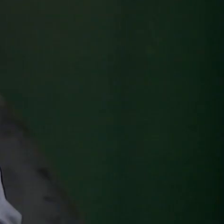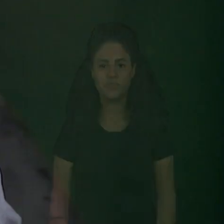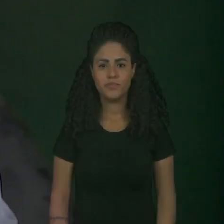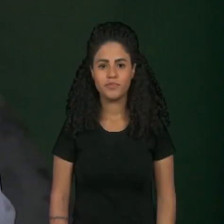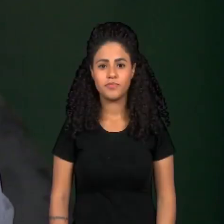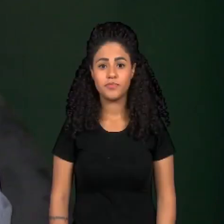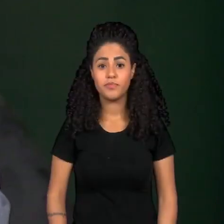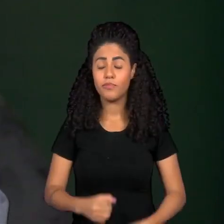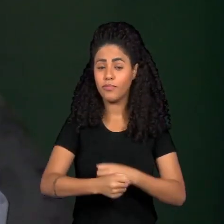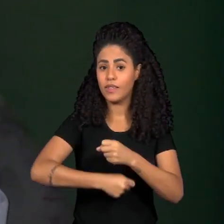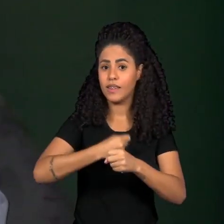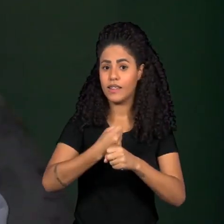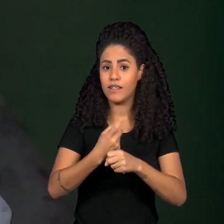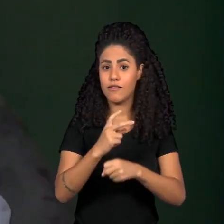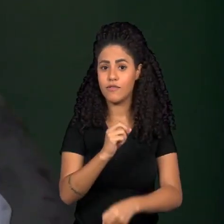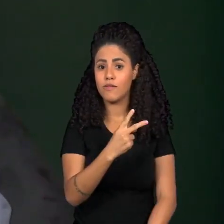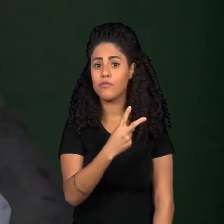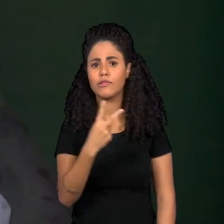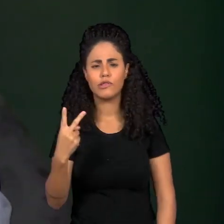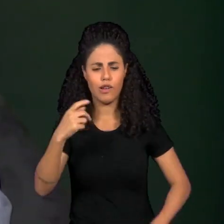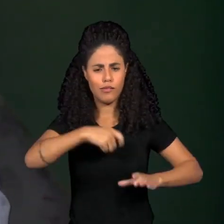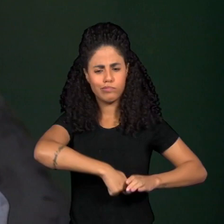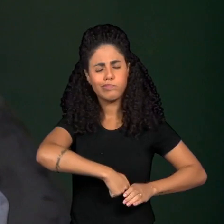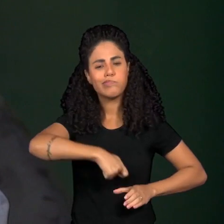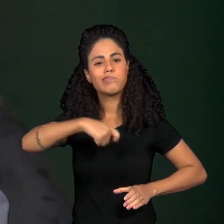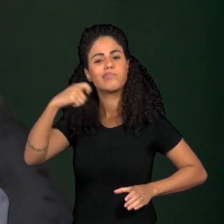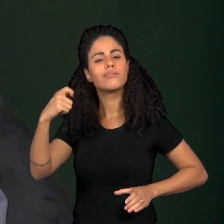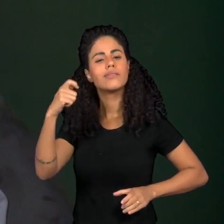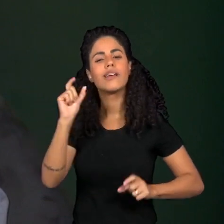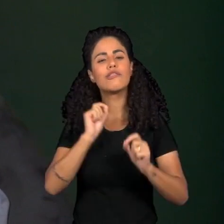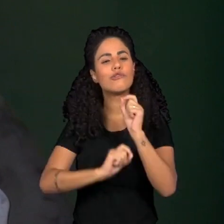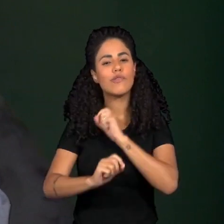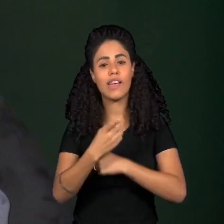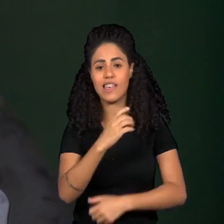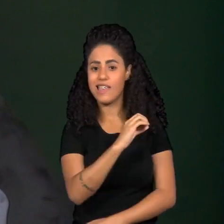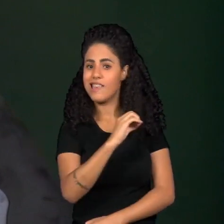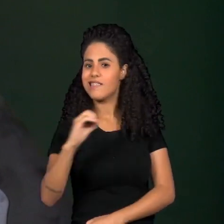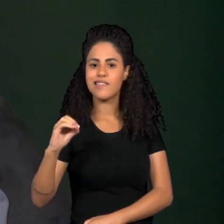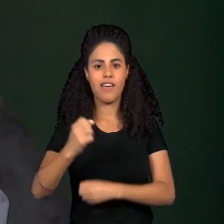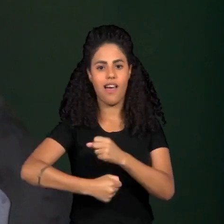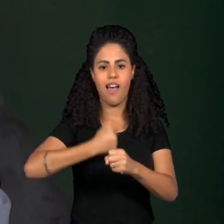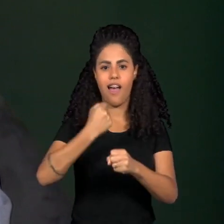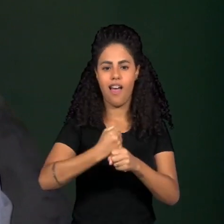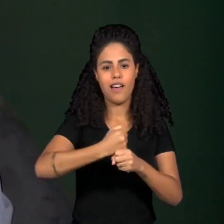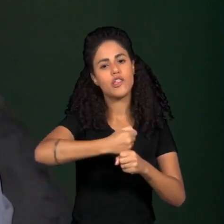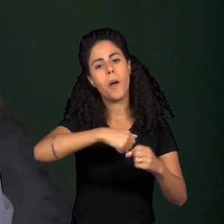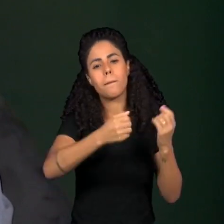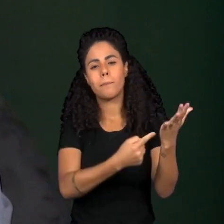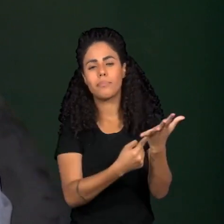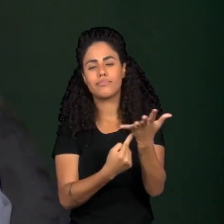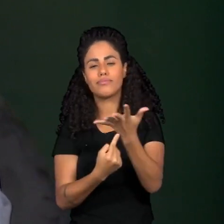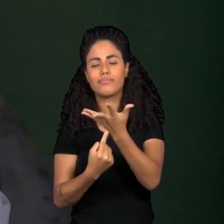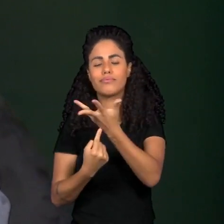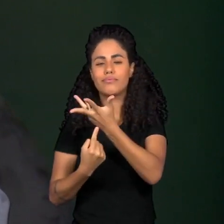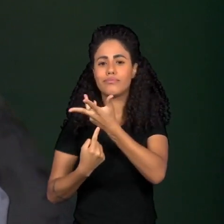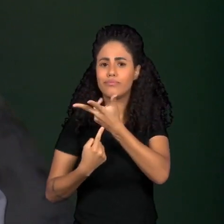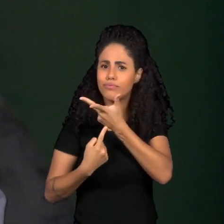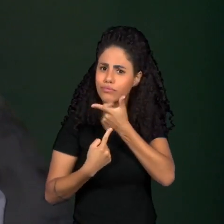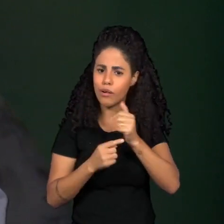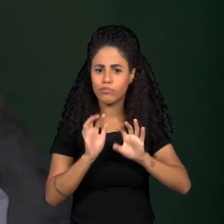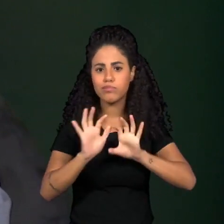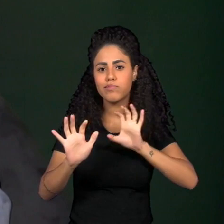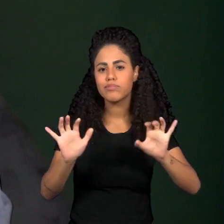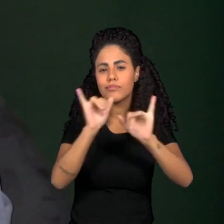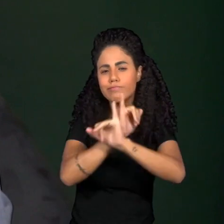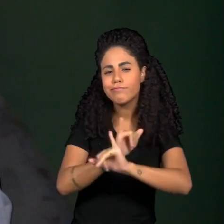Em 2022 marca os 100 anos de Semana da Arte Moderna no Brasil, um evento repleto de polêmicas e